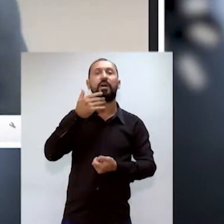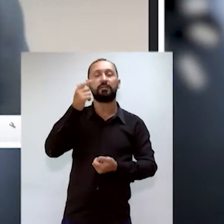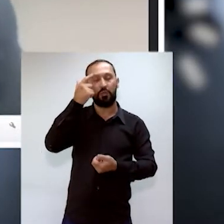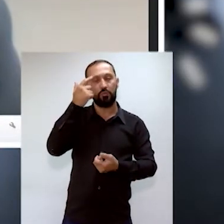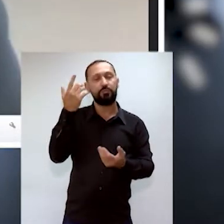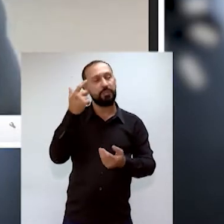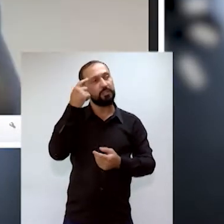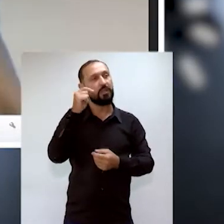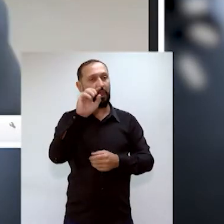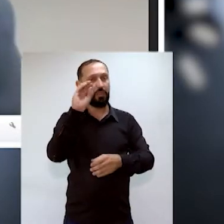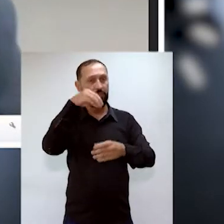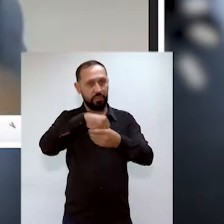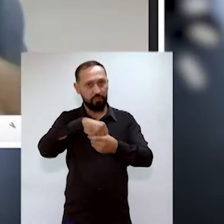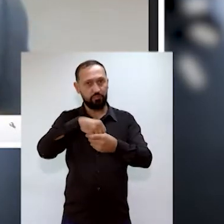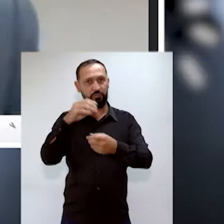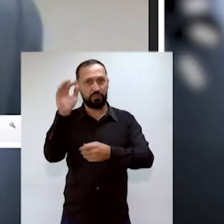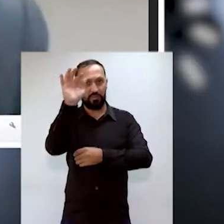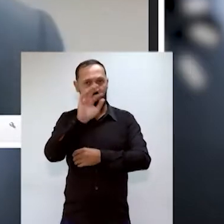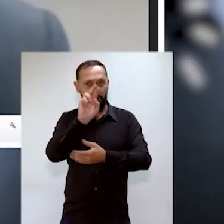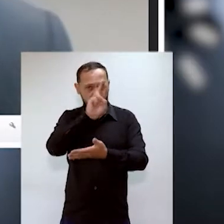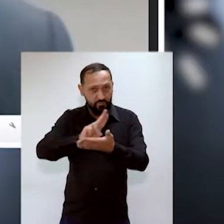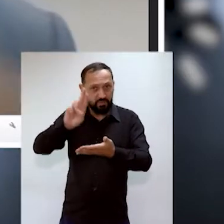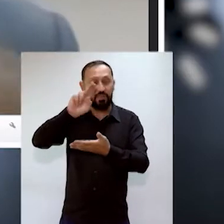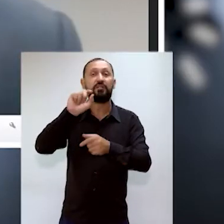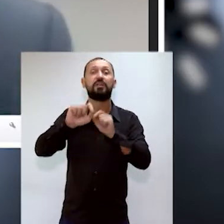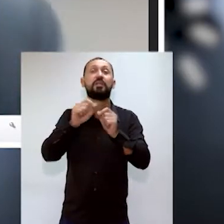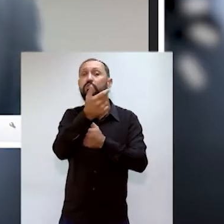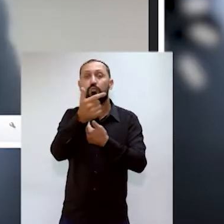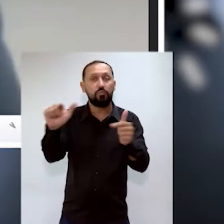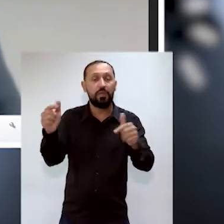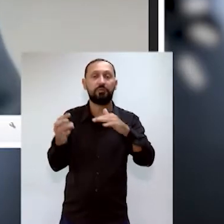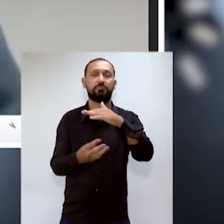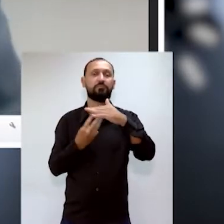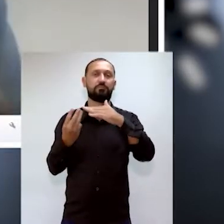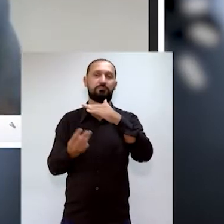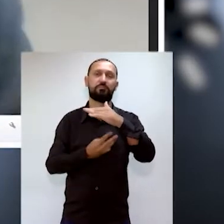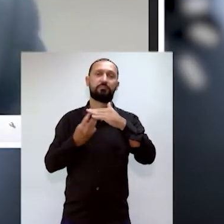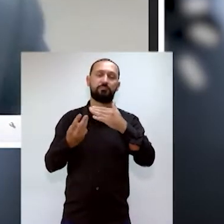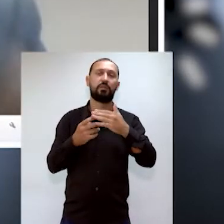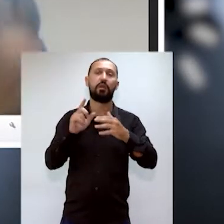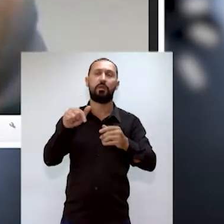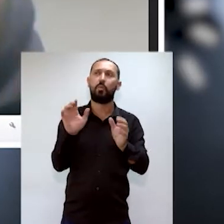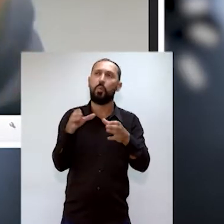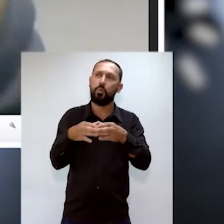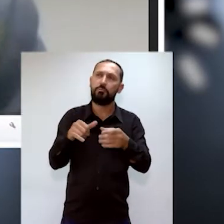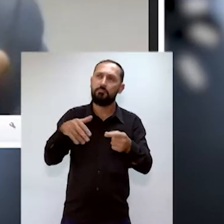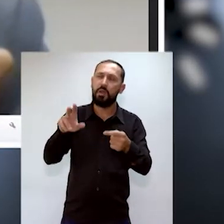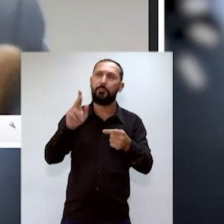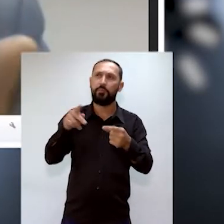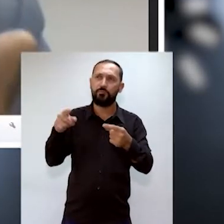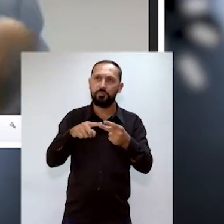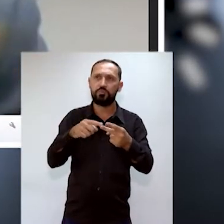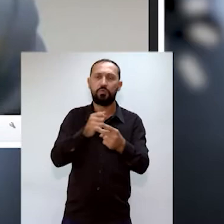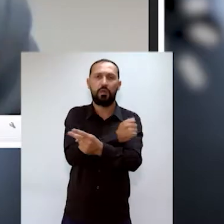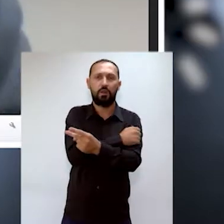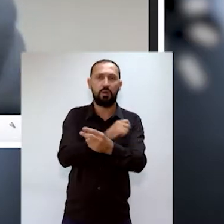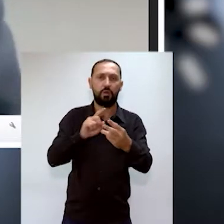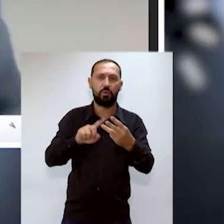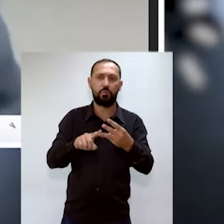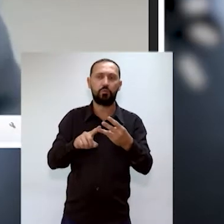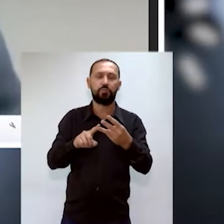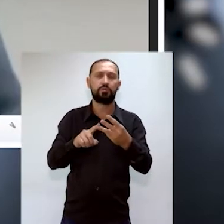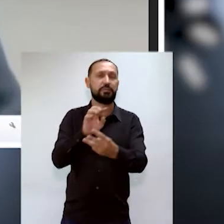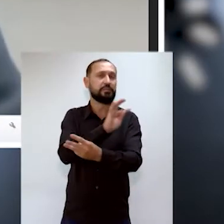fácil você pensar o que não tem de terceirização do que o que tem. Porque se a gente pensar o que não tem, são professores, alunos